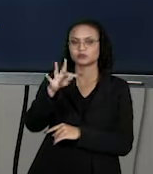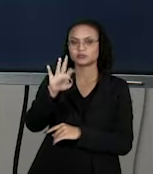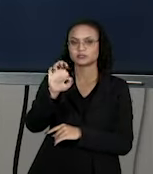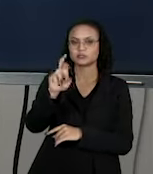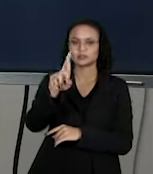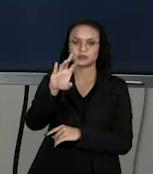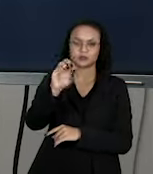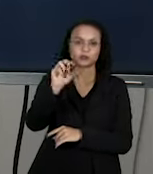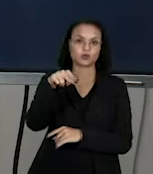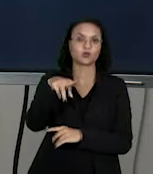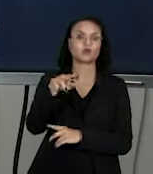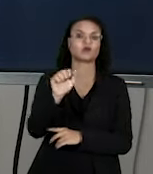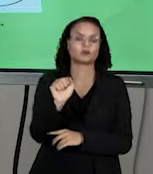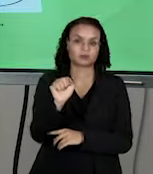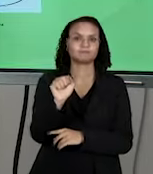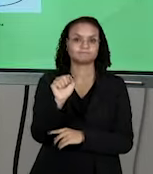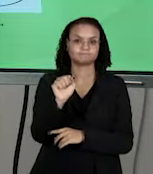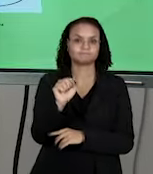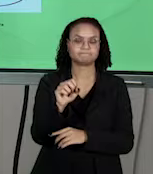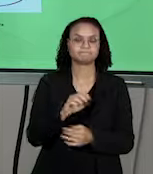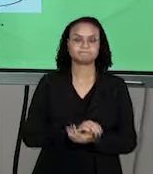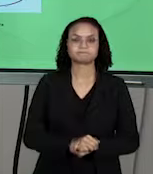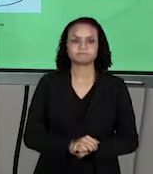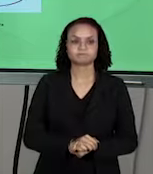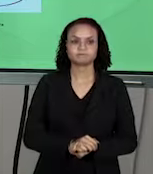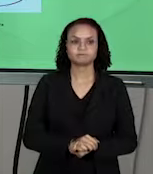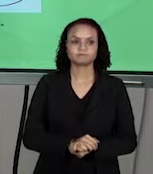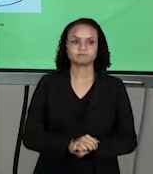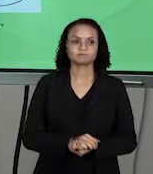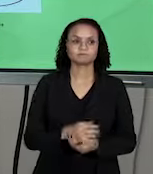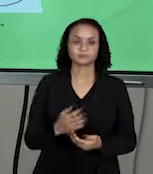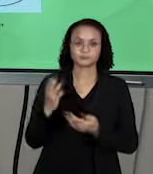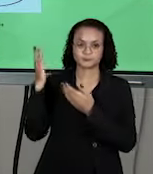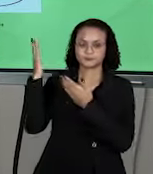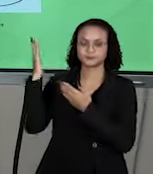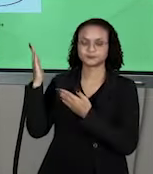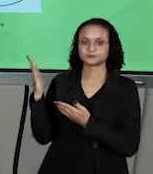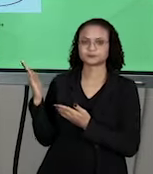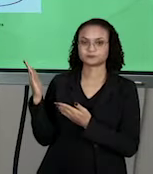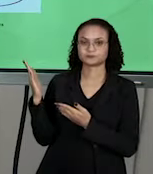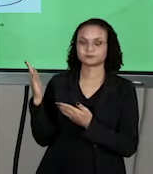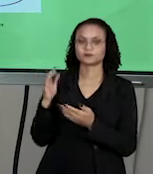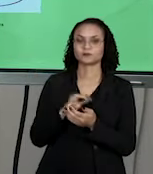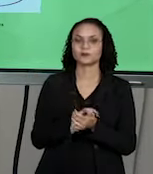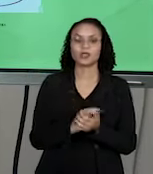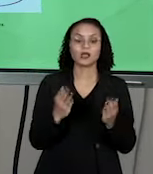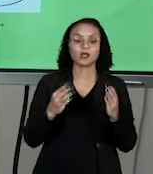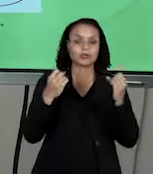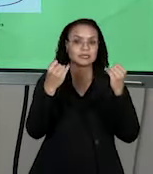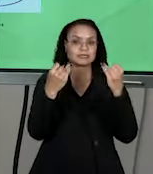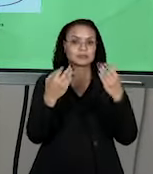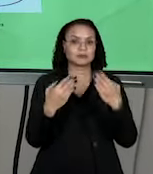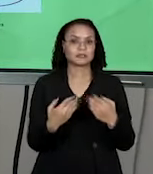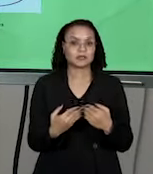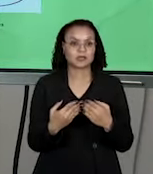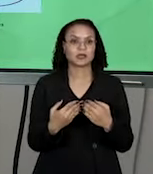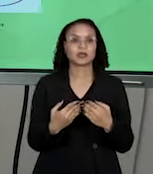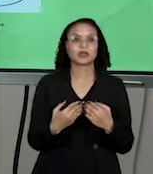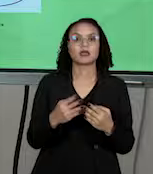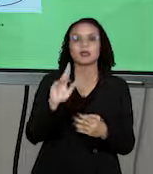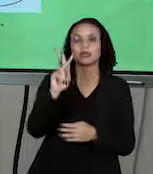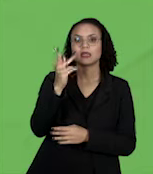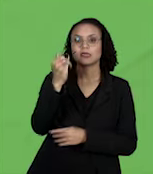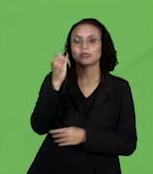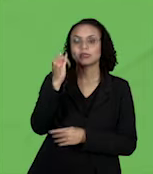sintetizado lá no testículo. Bom, como eu falei para vocês que eu tinha um slide somente para falar da regulação hormonal da hipófise, tá aqui,